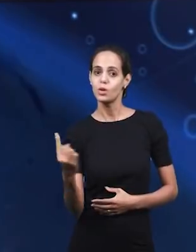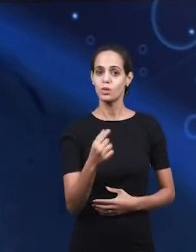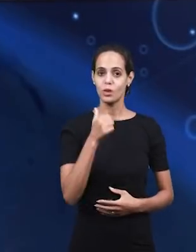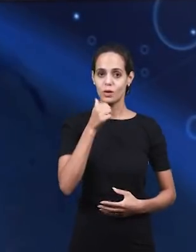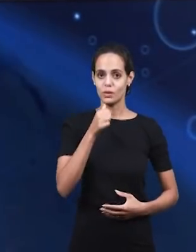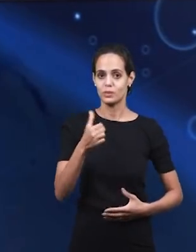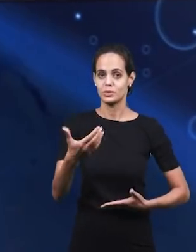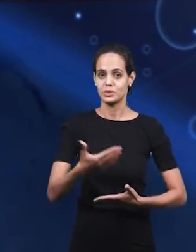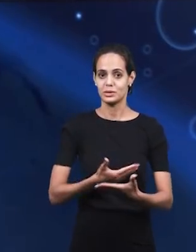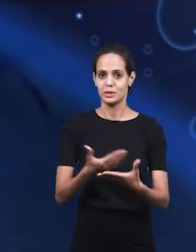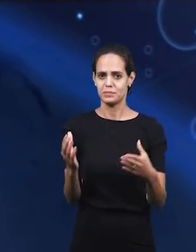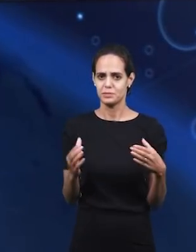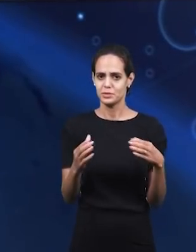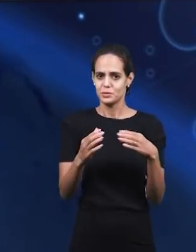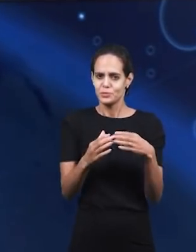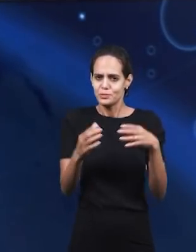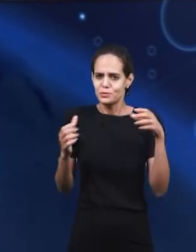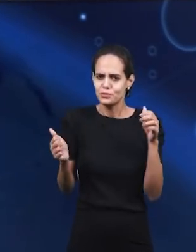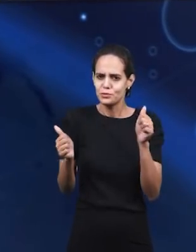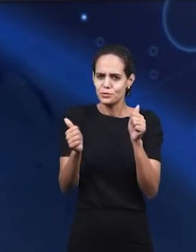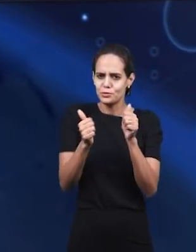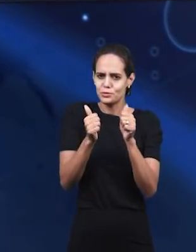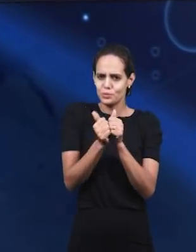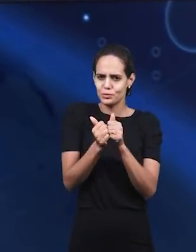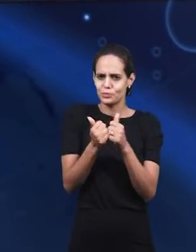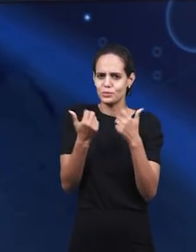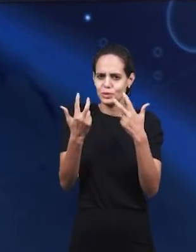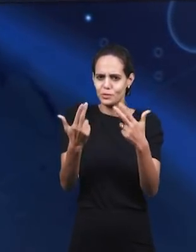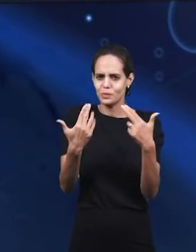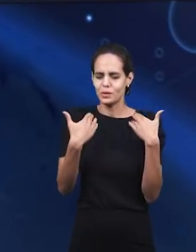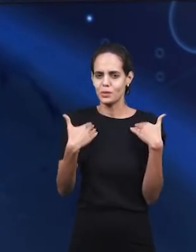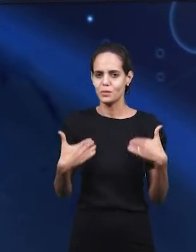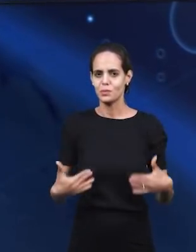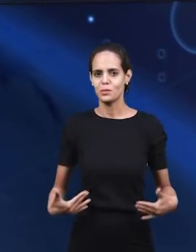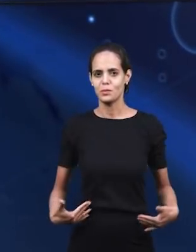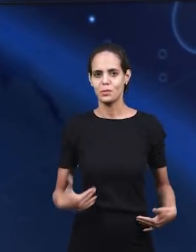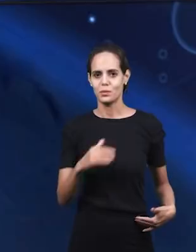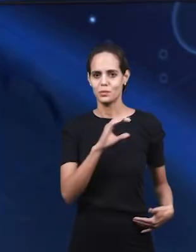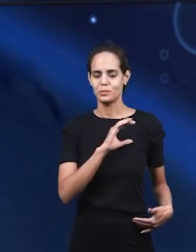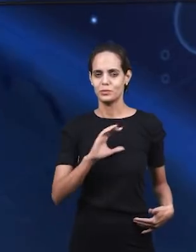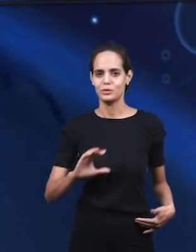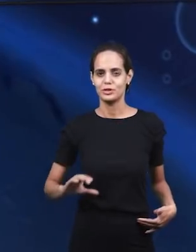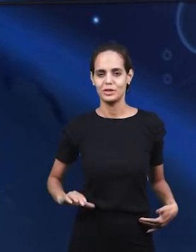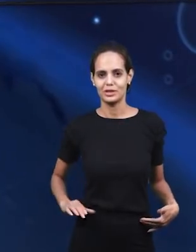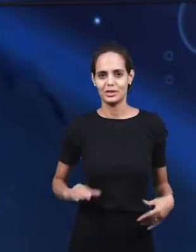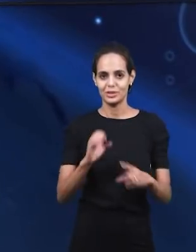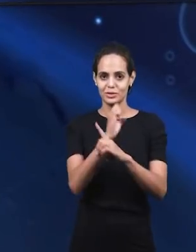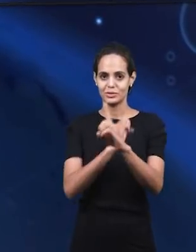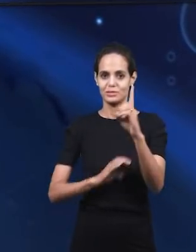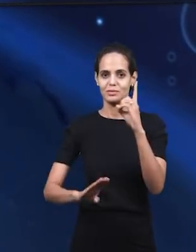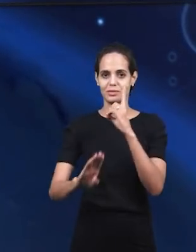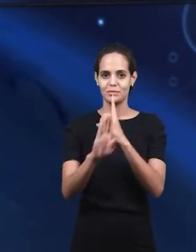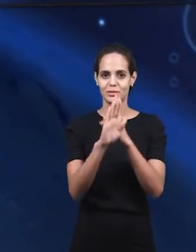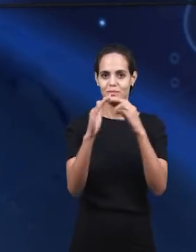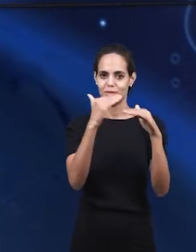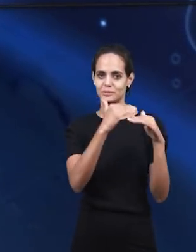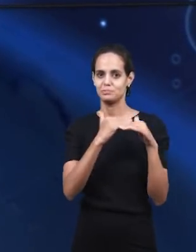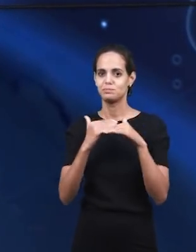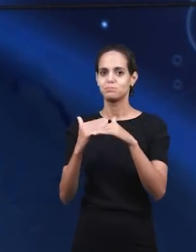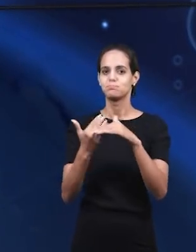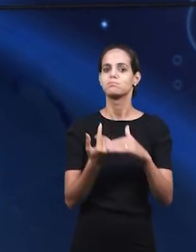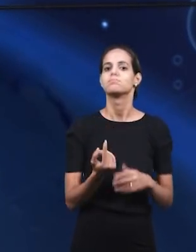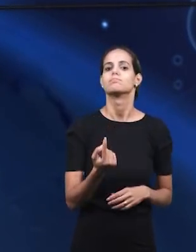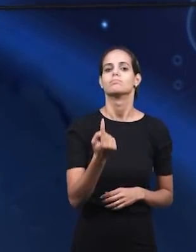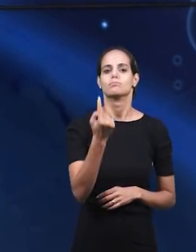todas juntas como corpo de Cristo. A escola bíblica é para isso, promover unidade, unidade dos